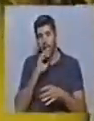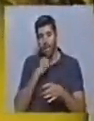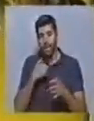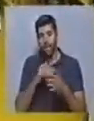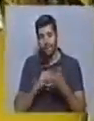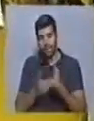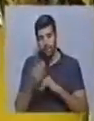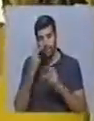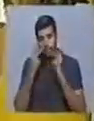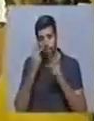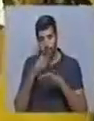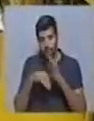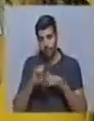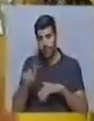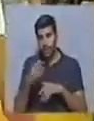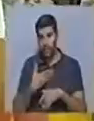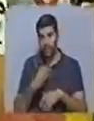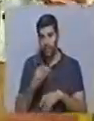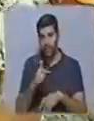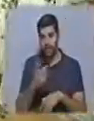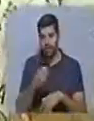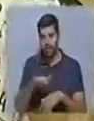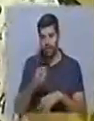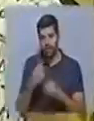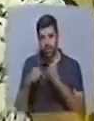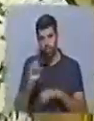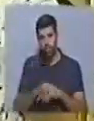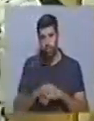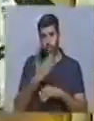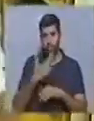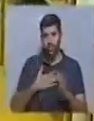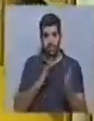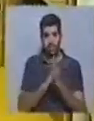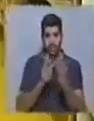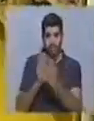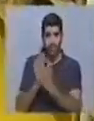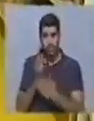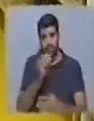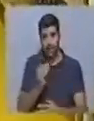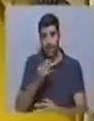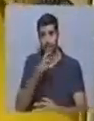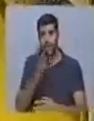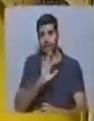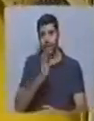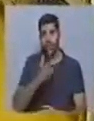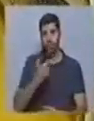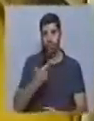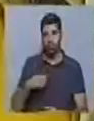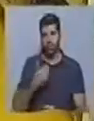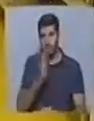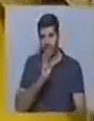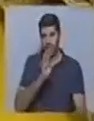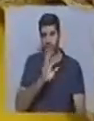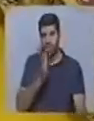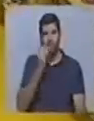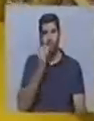o daltonismo, verdade? Sim. Boa, vá lá. Dá aí cinco, dá aí cinco. Meninos, vamos dizer adeus, Torres Vedras. Vamos. Beijinhos